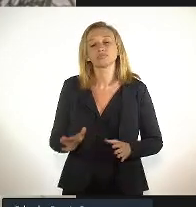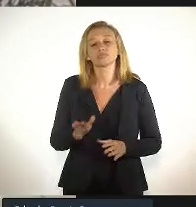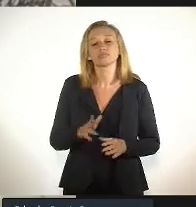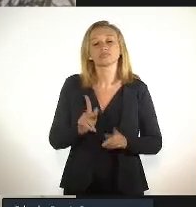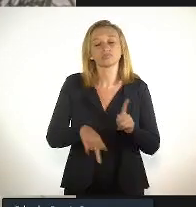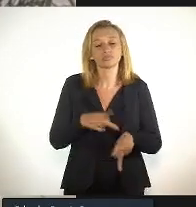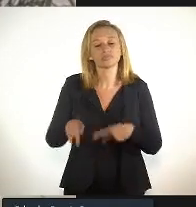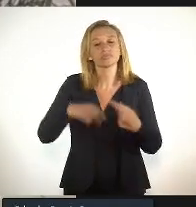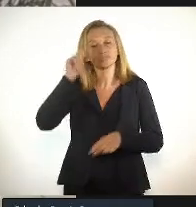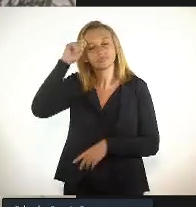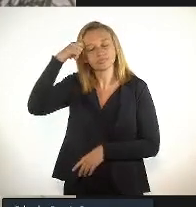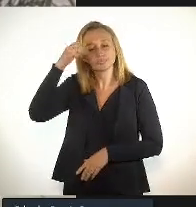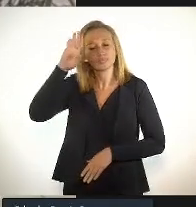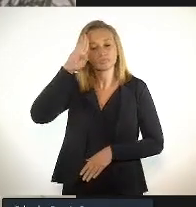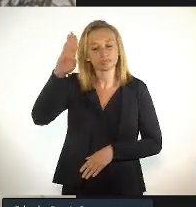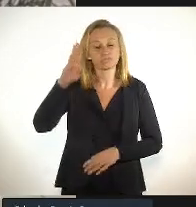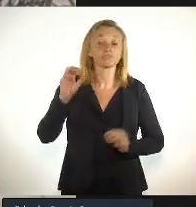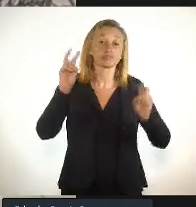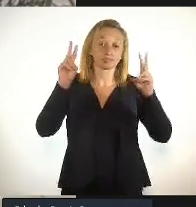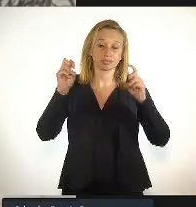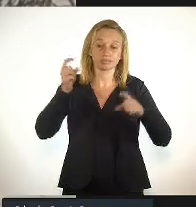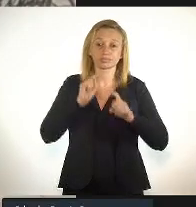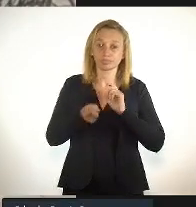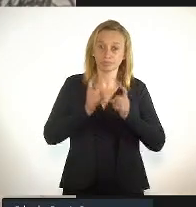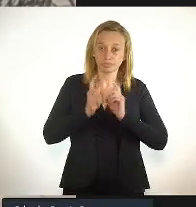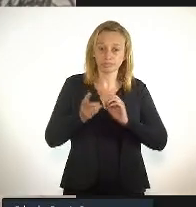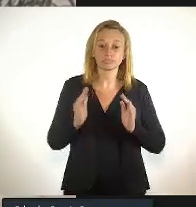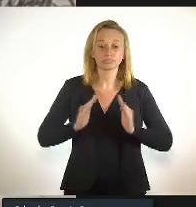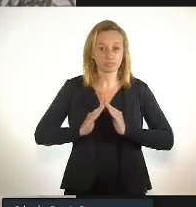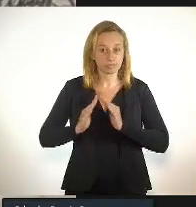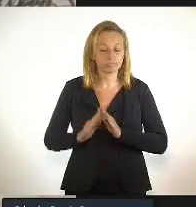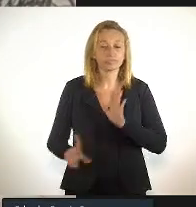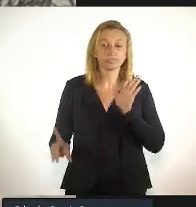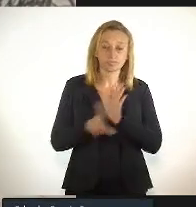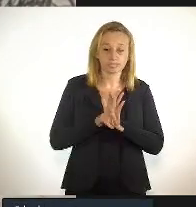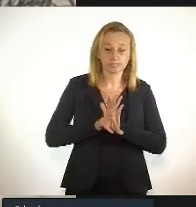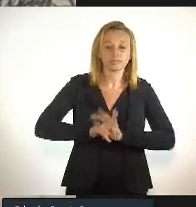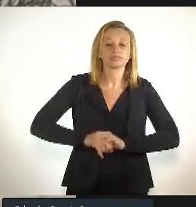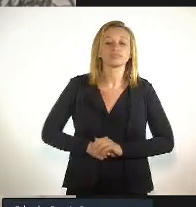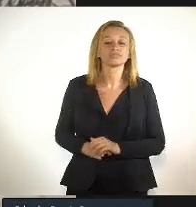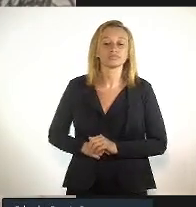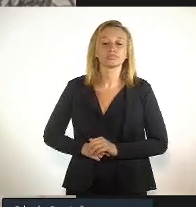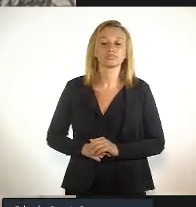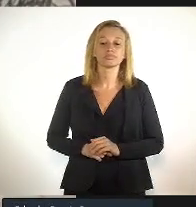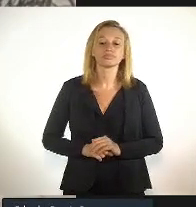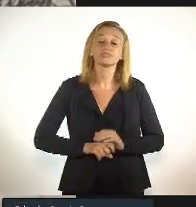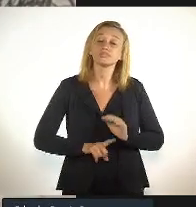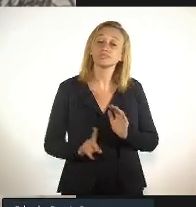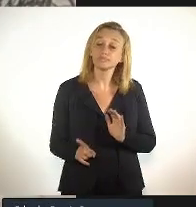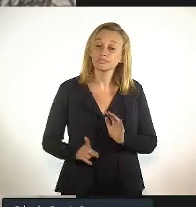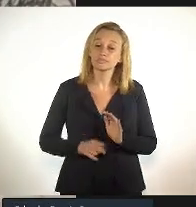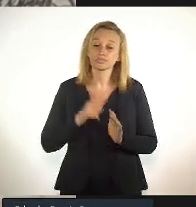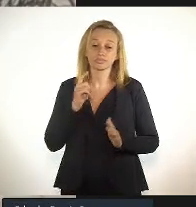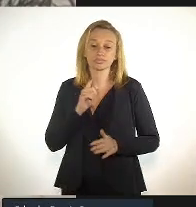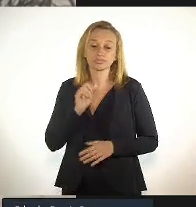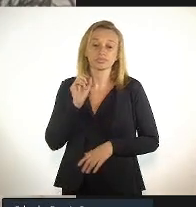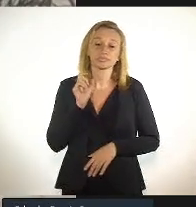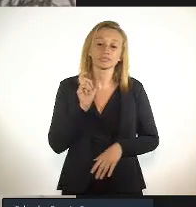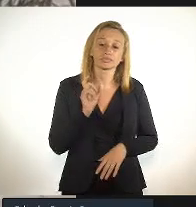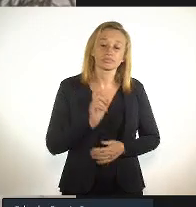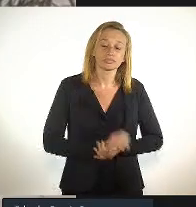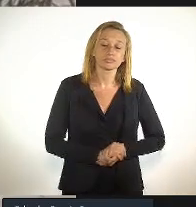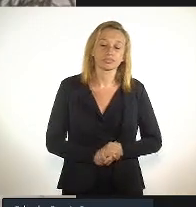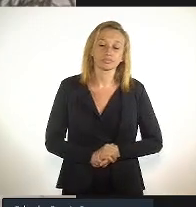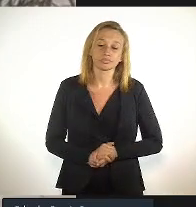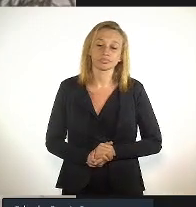que tragamos esse tema para debate nessa Casa Legislativa, uma vez que